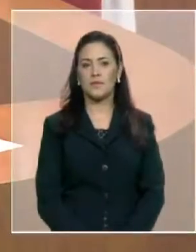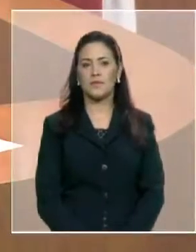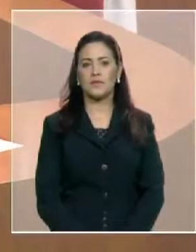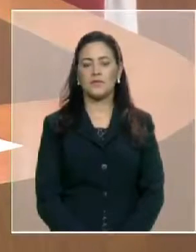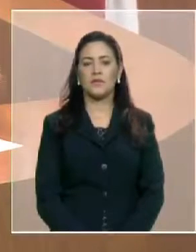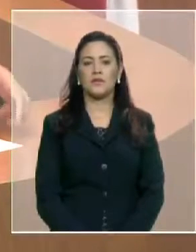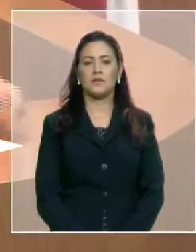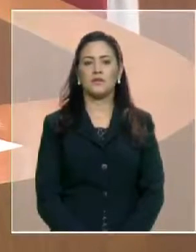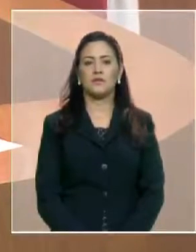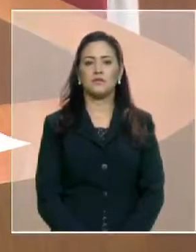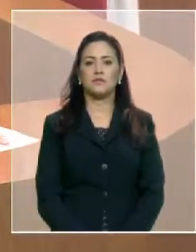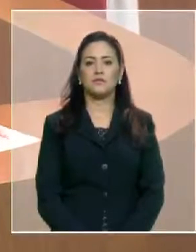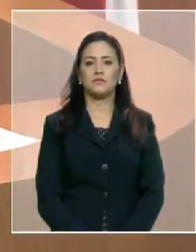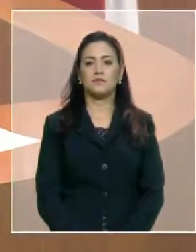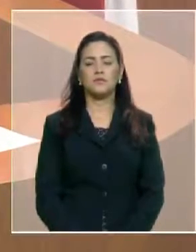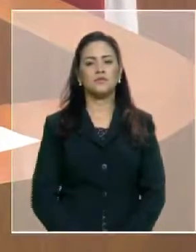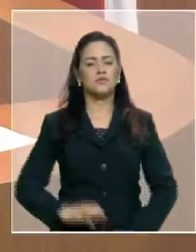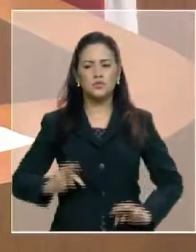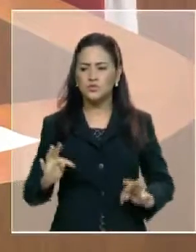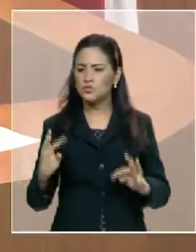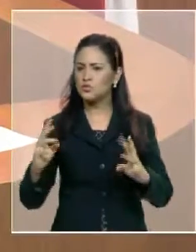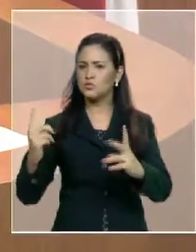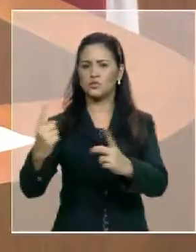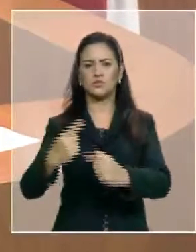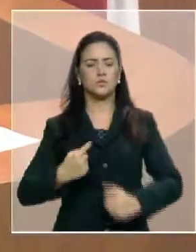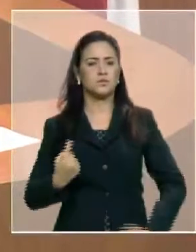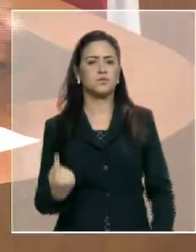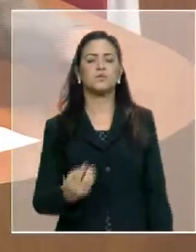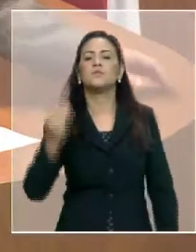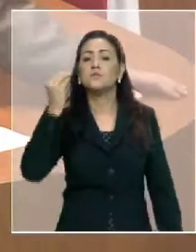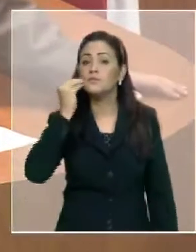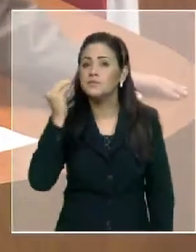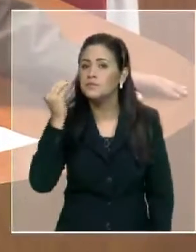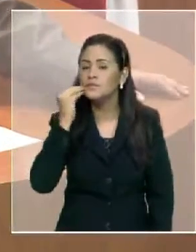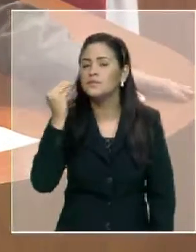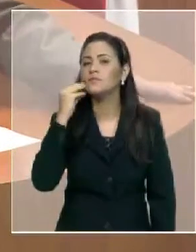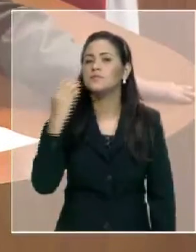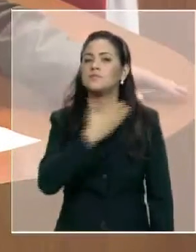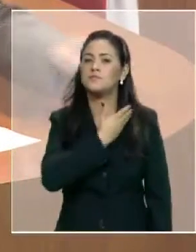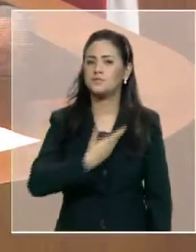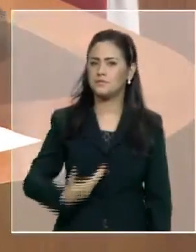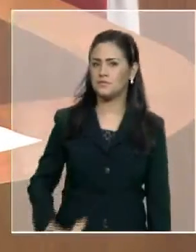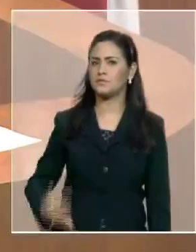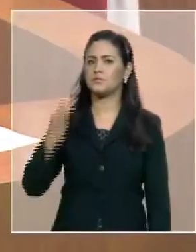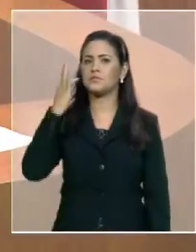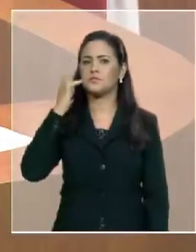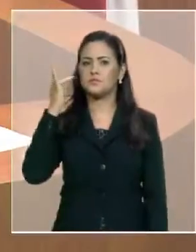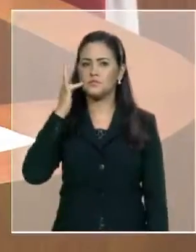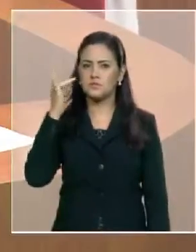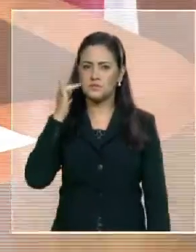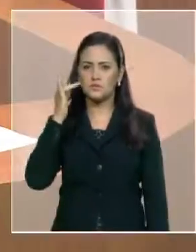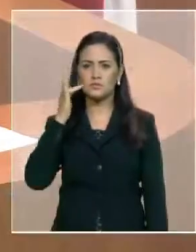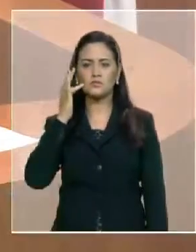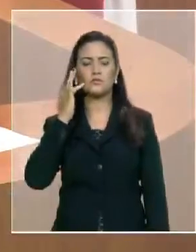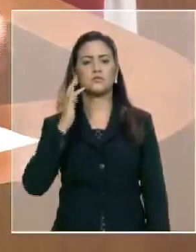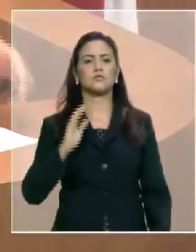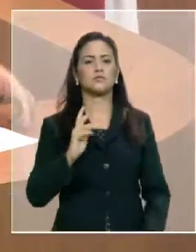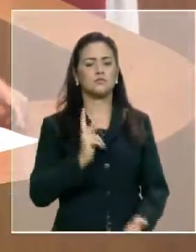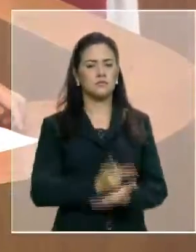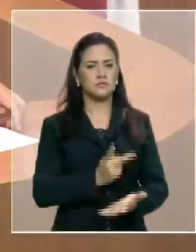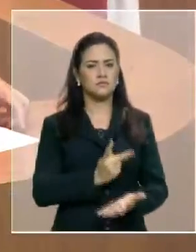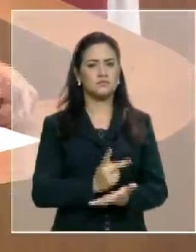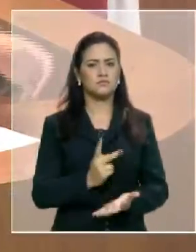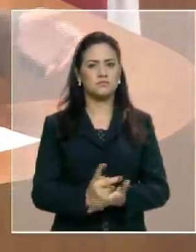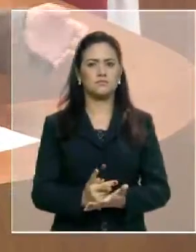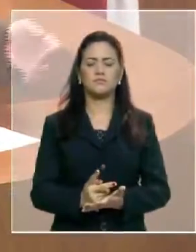todo mundo tem visto nosso governador andando com a Constituição embaixo do